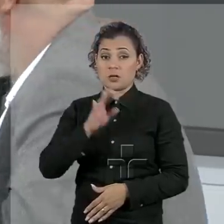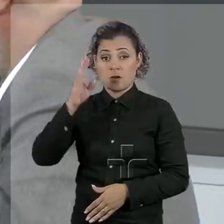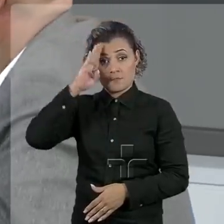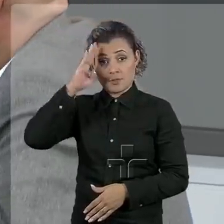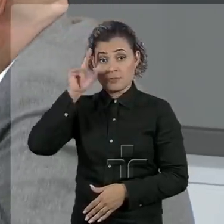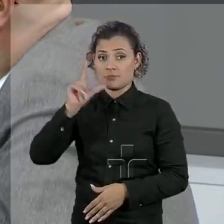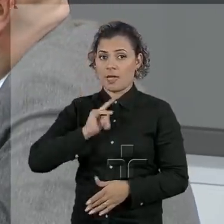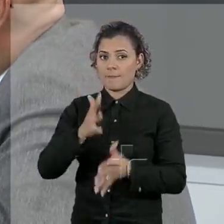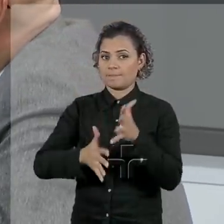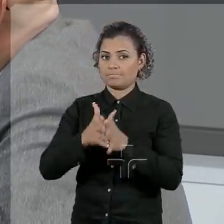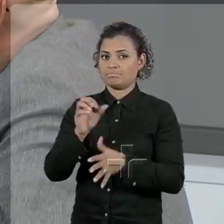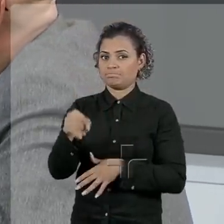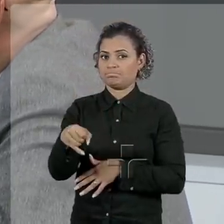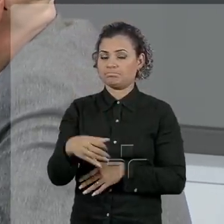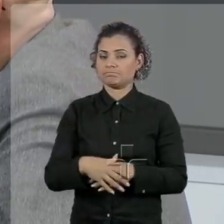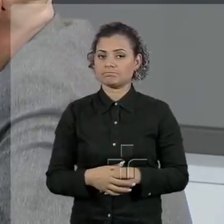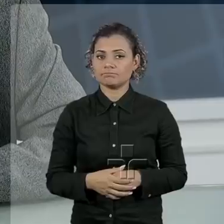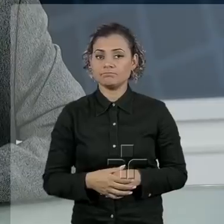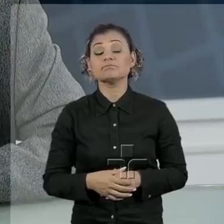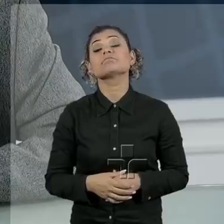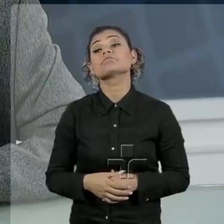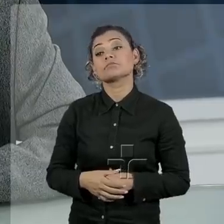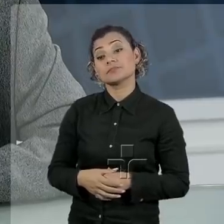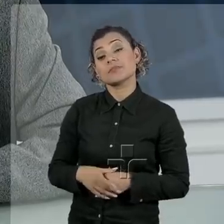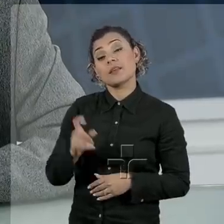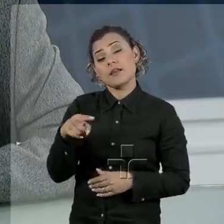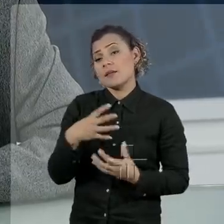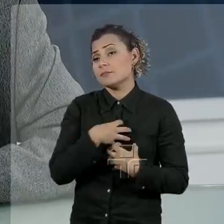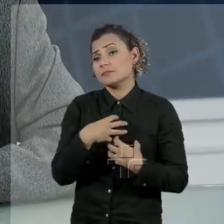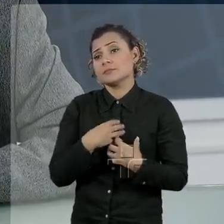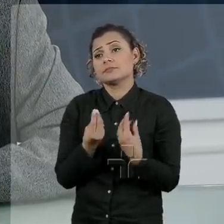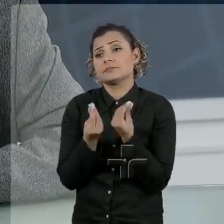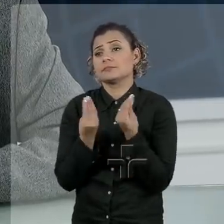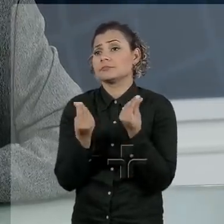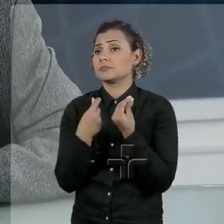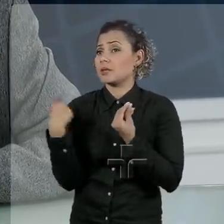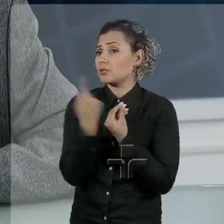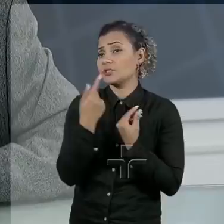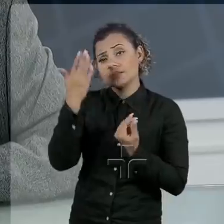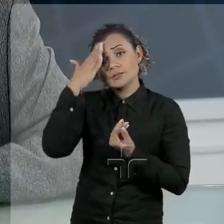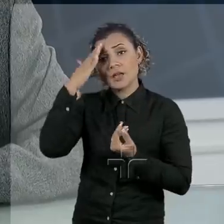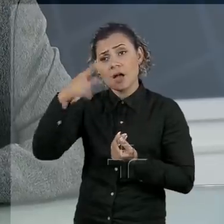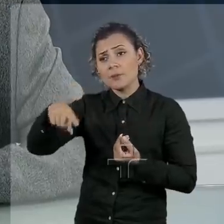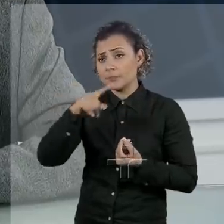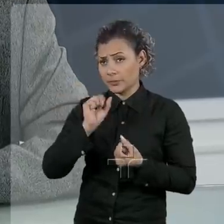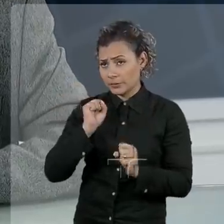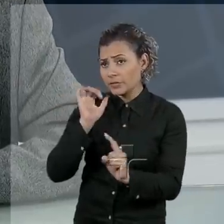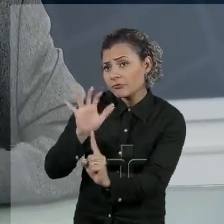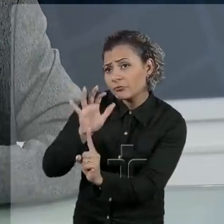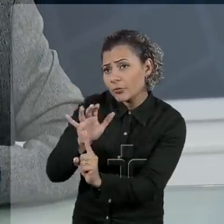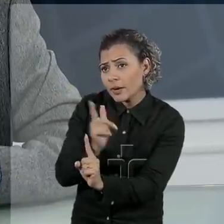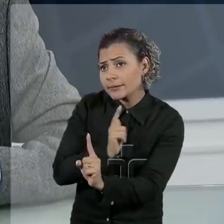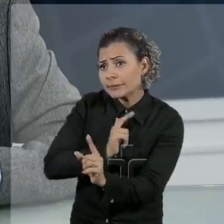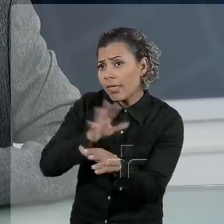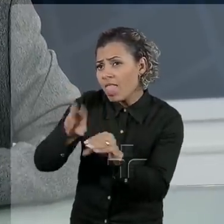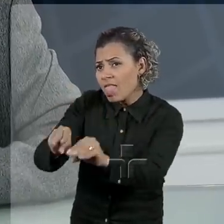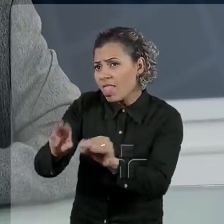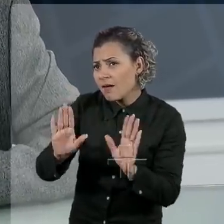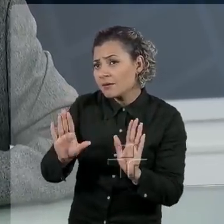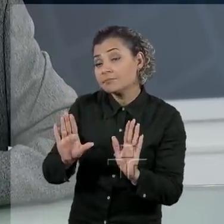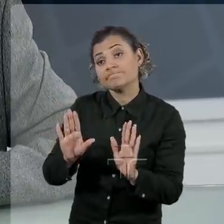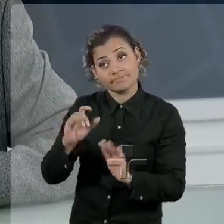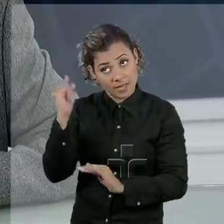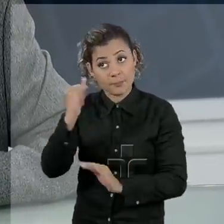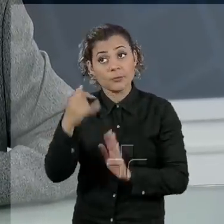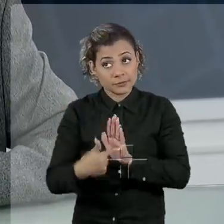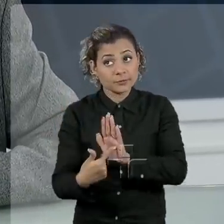atrapalhar. Apesar de que essa é uma sensação que muitos de nós tínhamos, de que poderia haver esse tipo de interferência, acho importante que isso